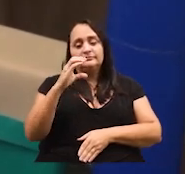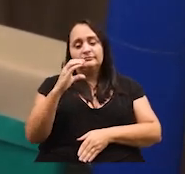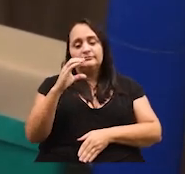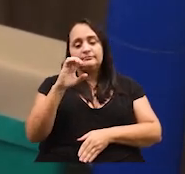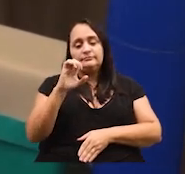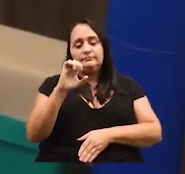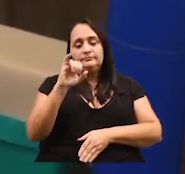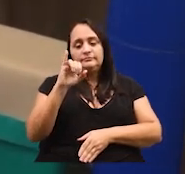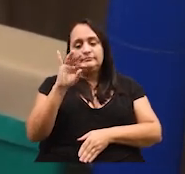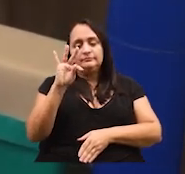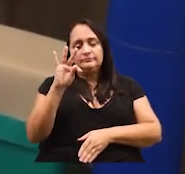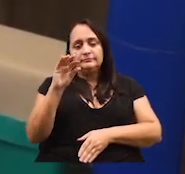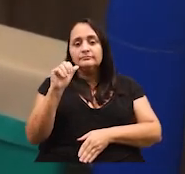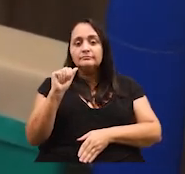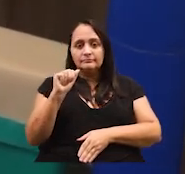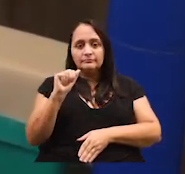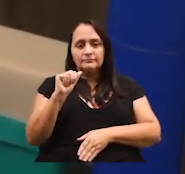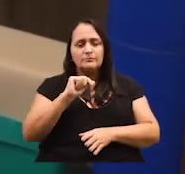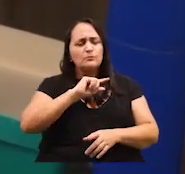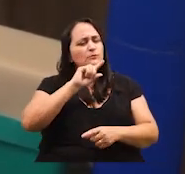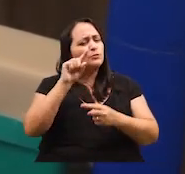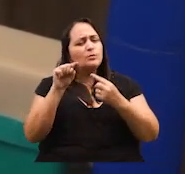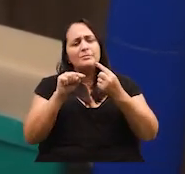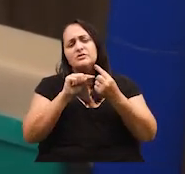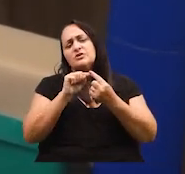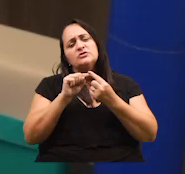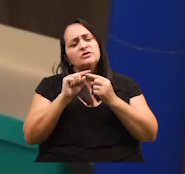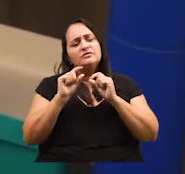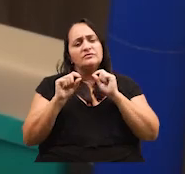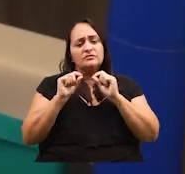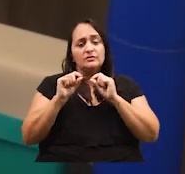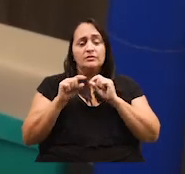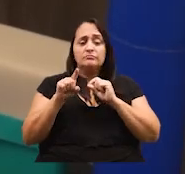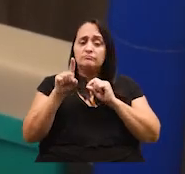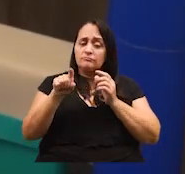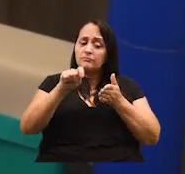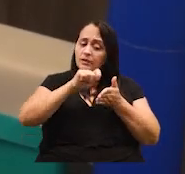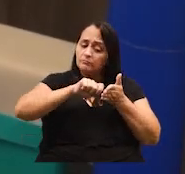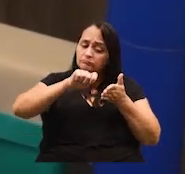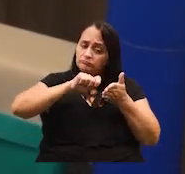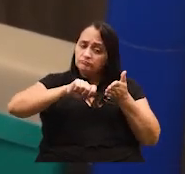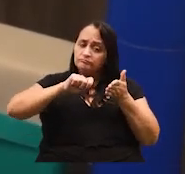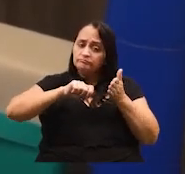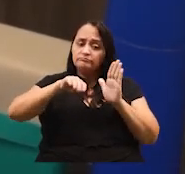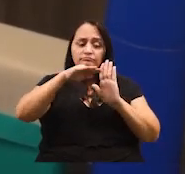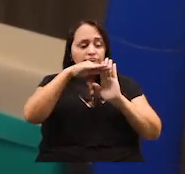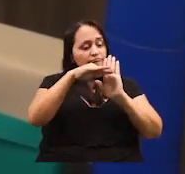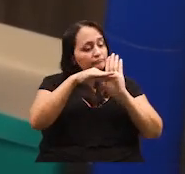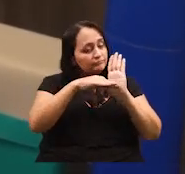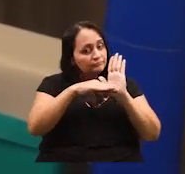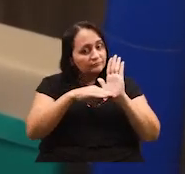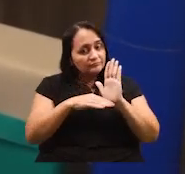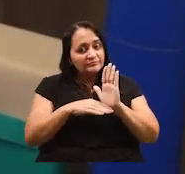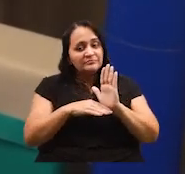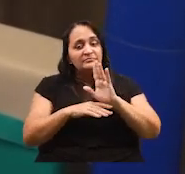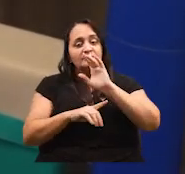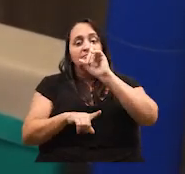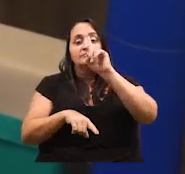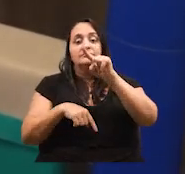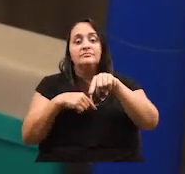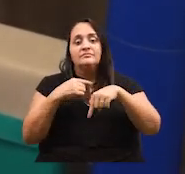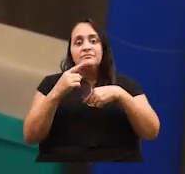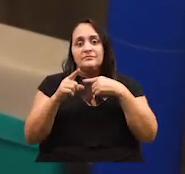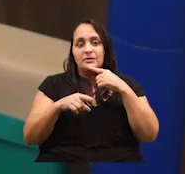ao final dela, ter uma quantidade de receitas para a gente fazer o manual, ou seja,